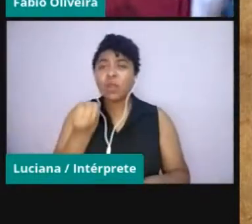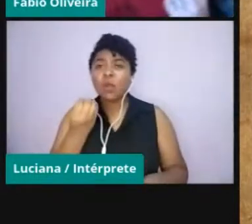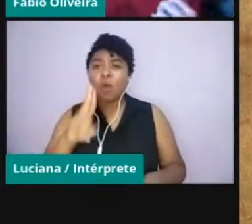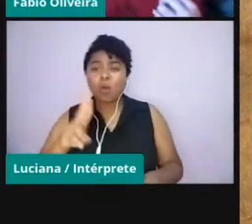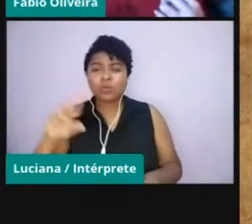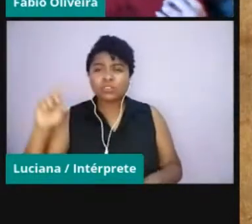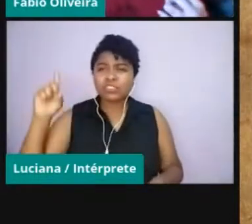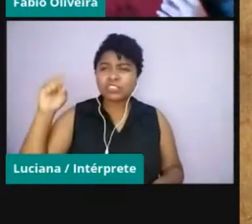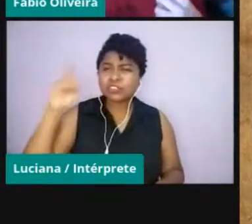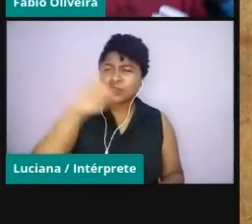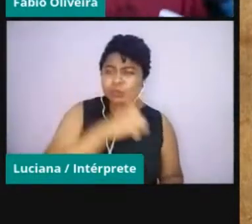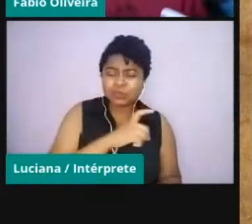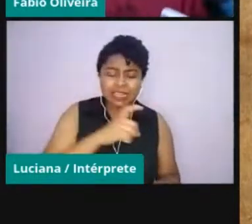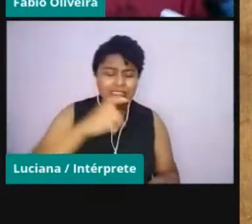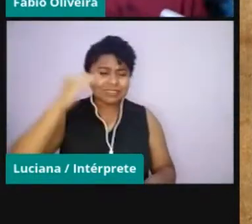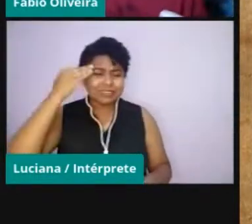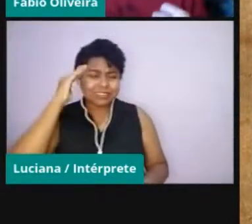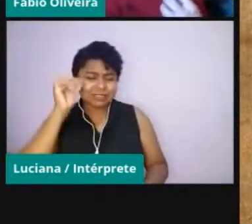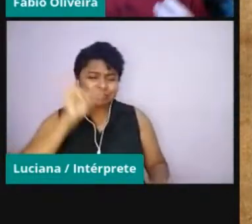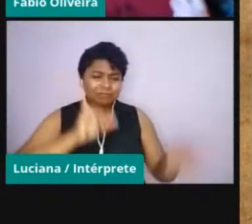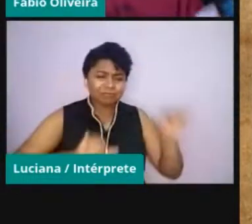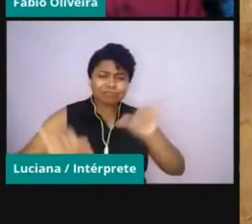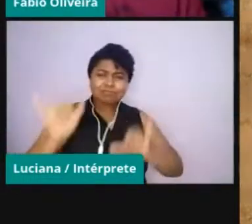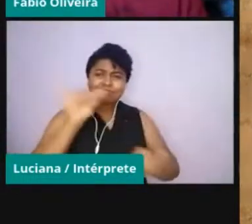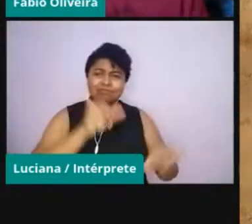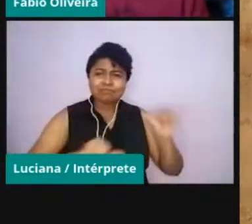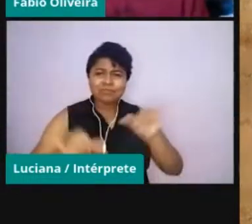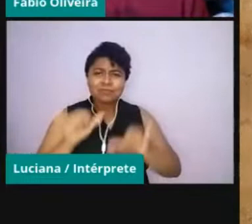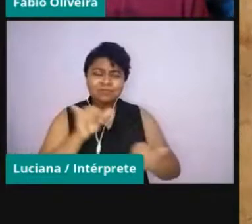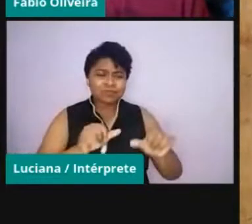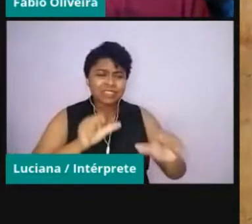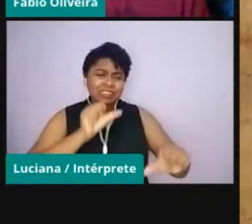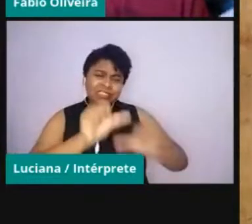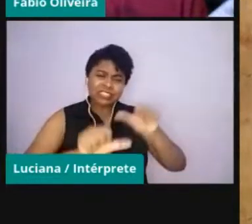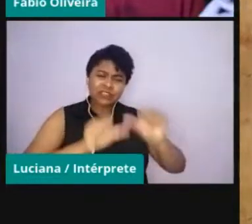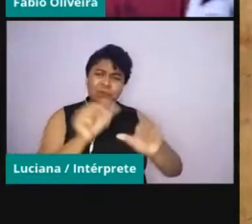abstração relacionada ao ensino de transformações.